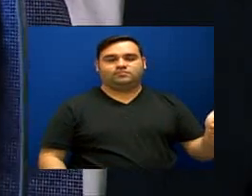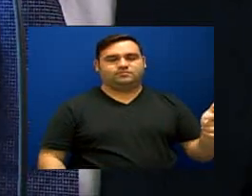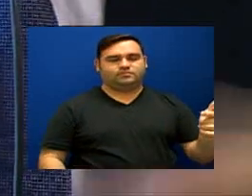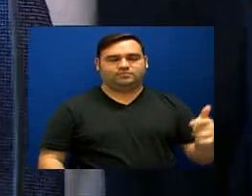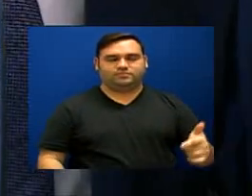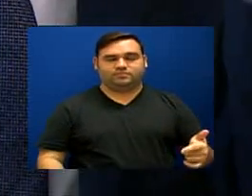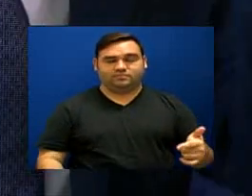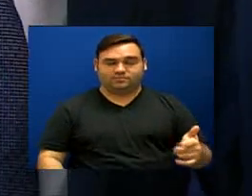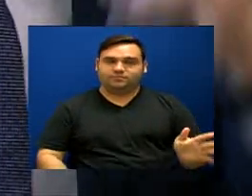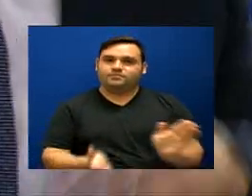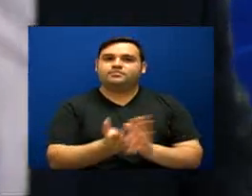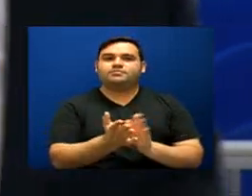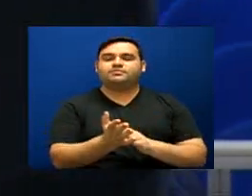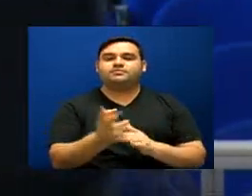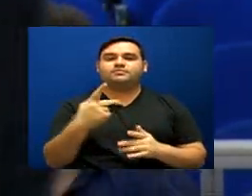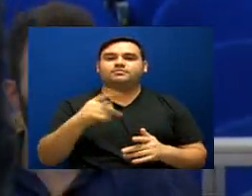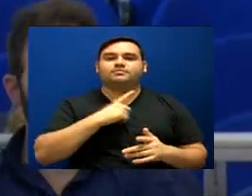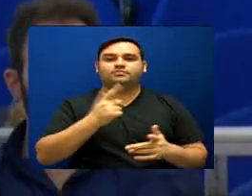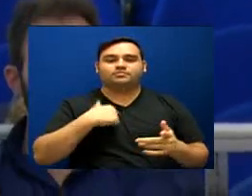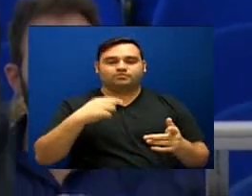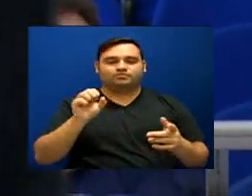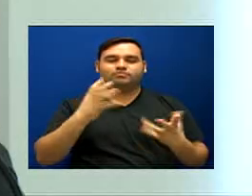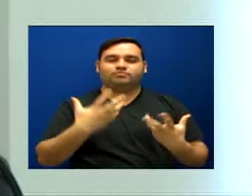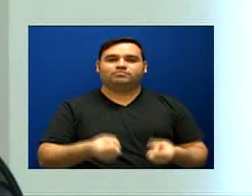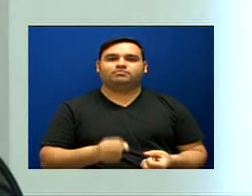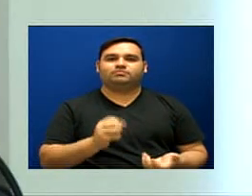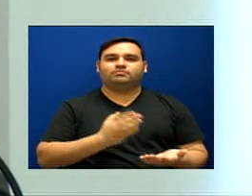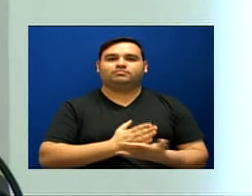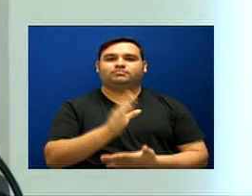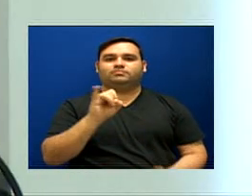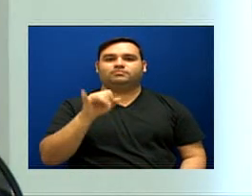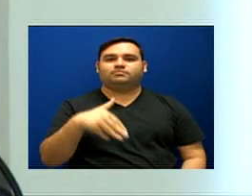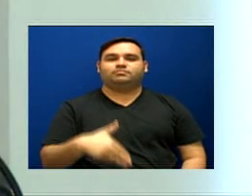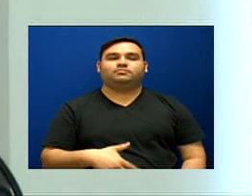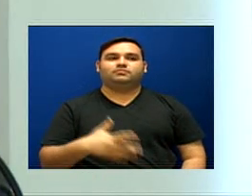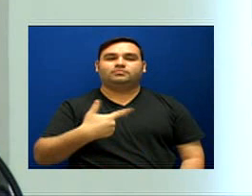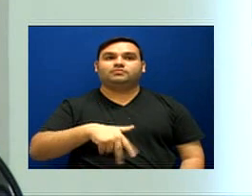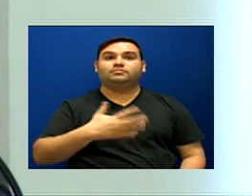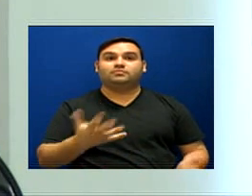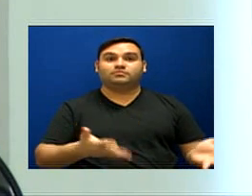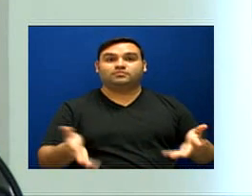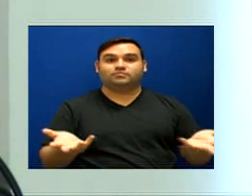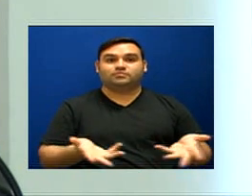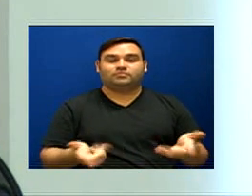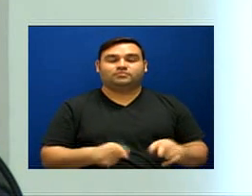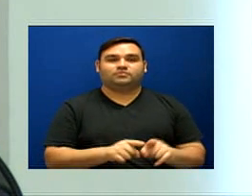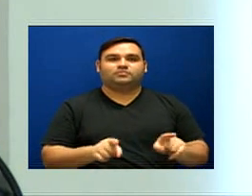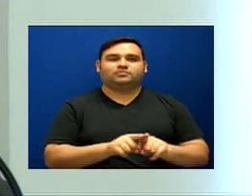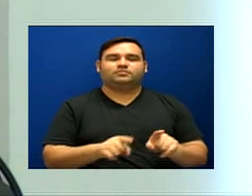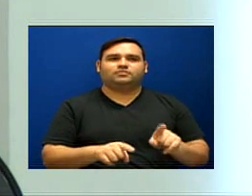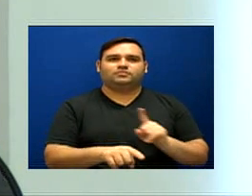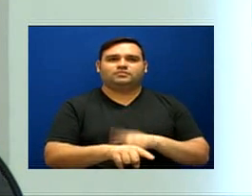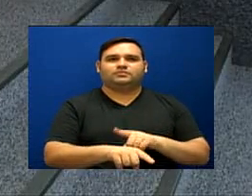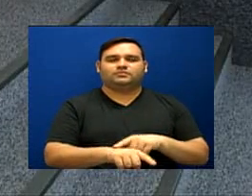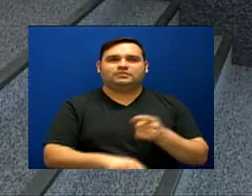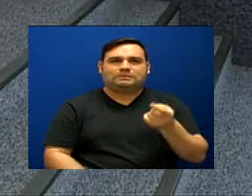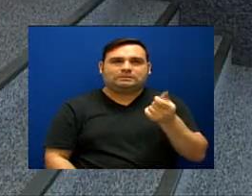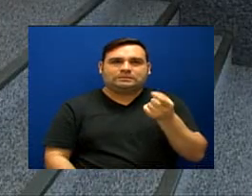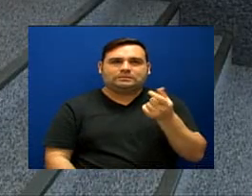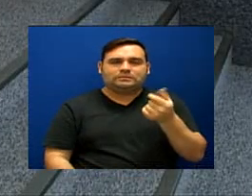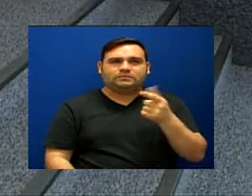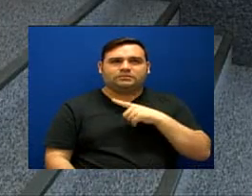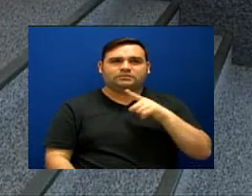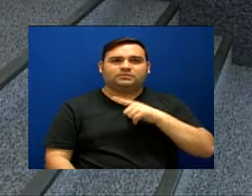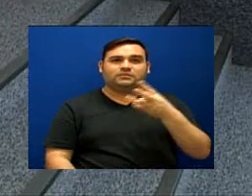desses custos. Parabéns, o senhor já tem meu voto sim. Obrigado. Nós estamos caminhando aqui para o encerramento. O tempo